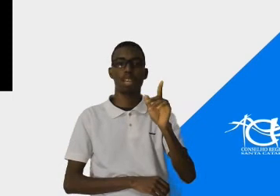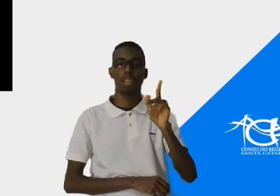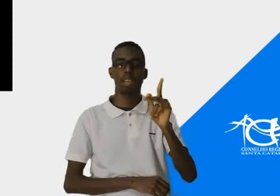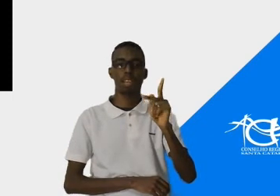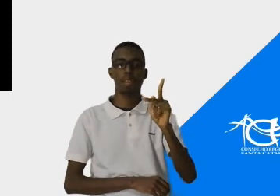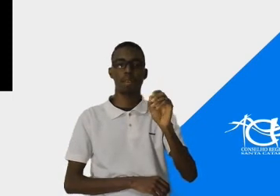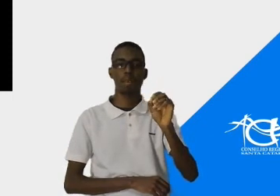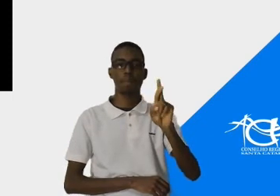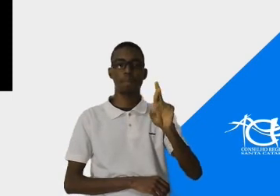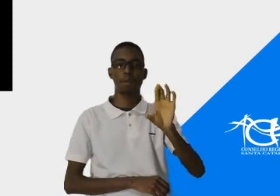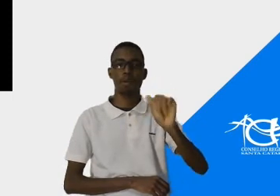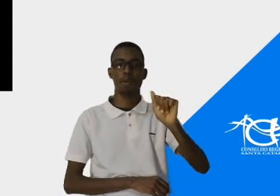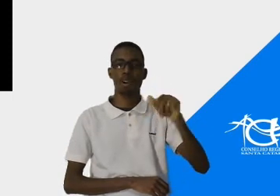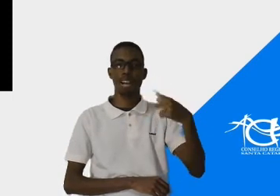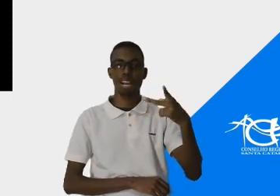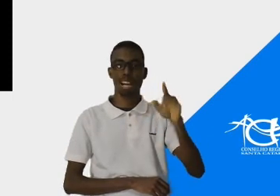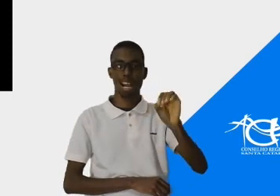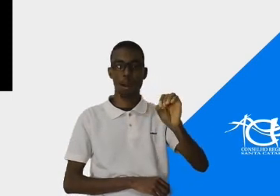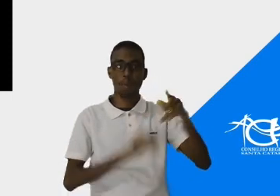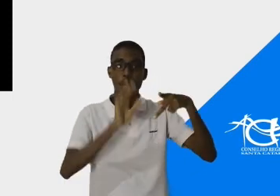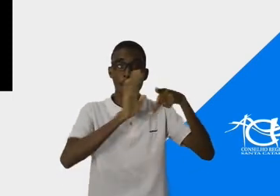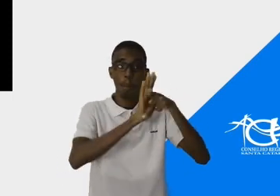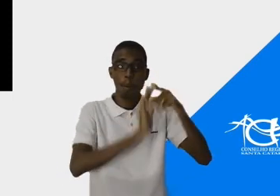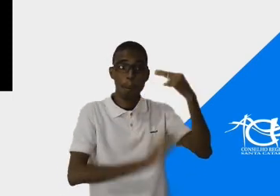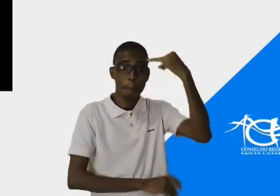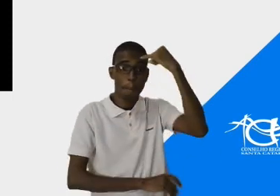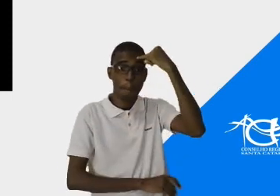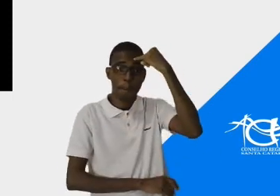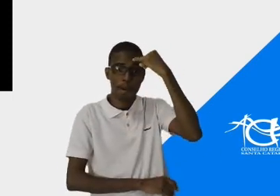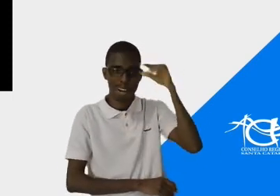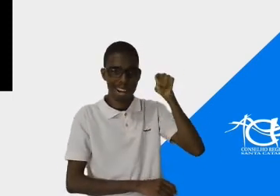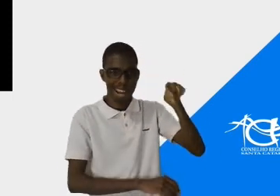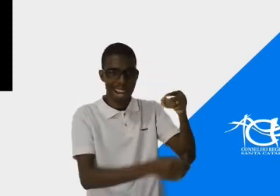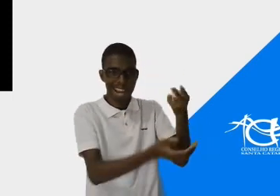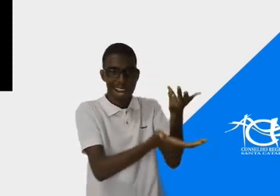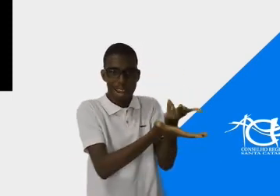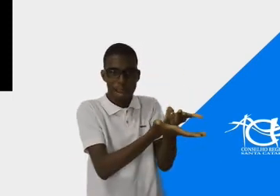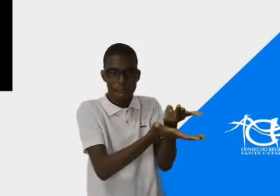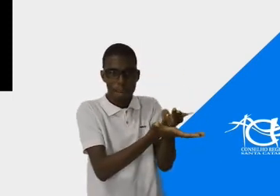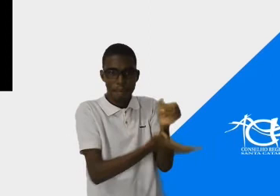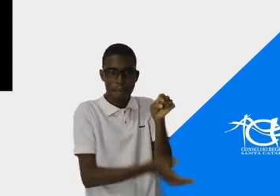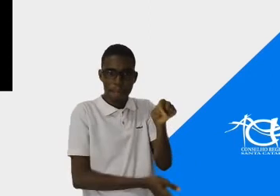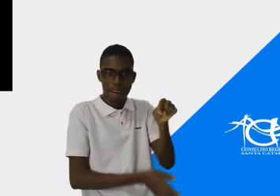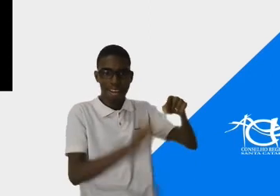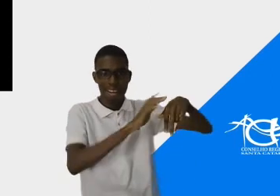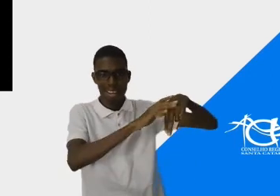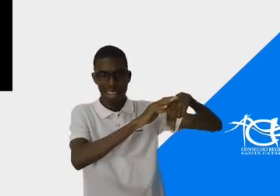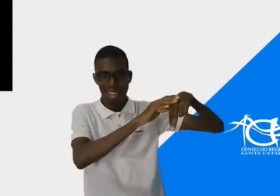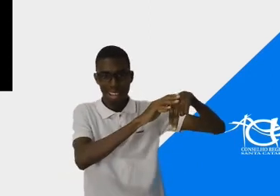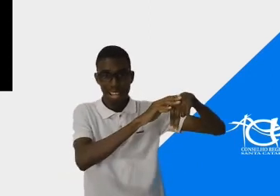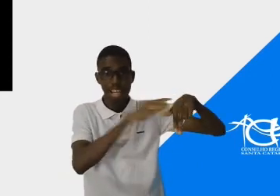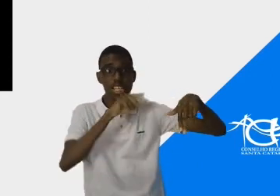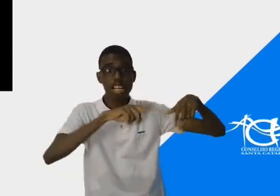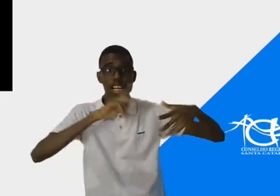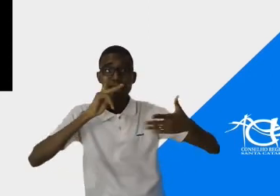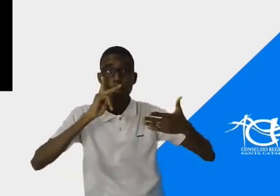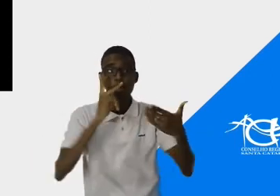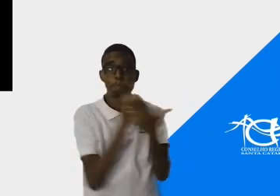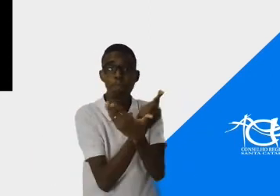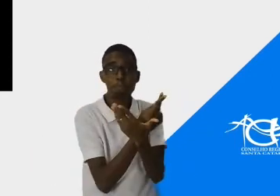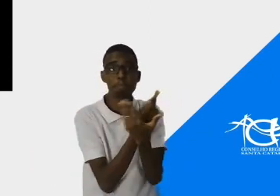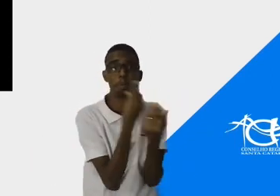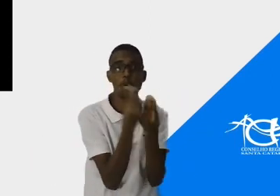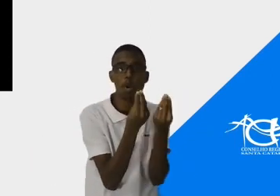E então esse paciente ele passou a ter um prejuízo na formação das novas memórias.